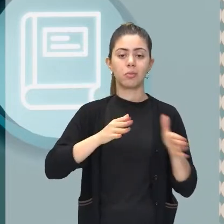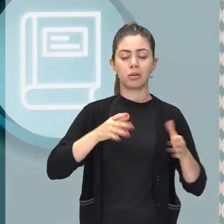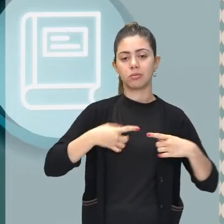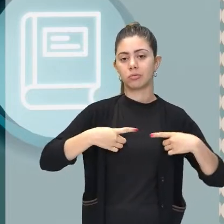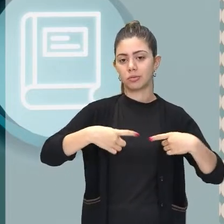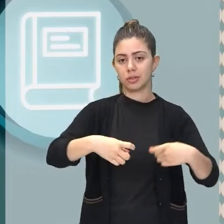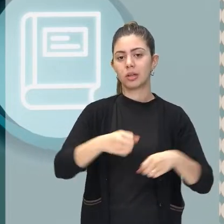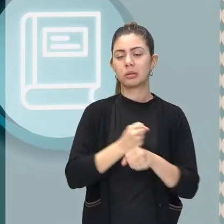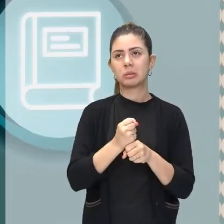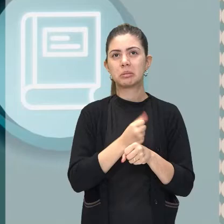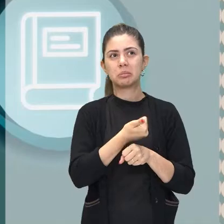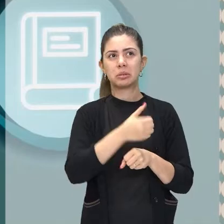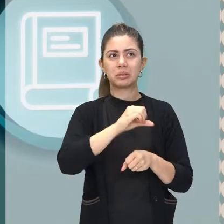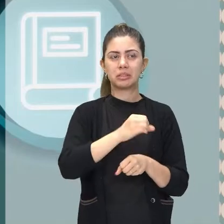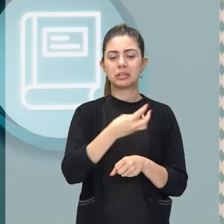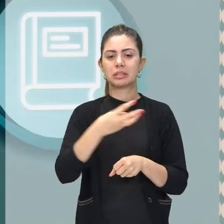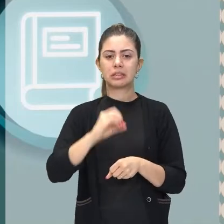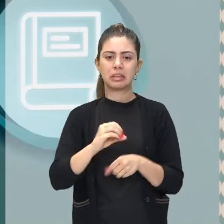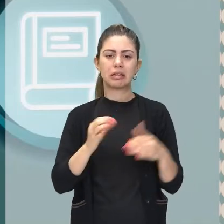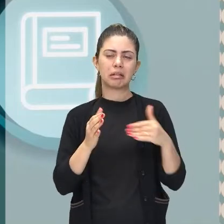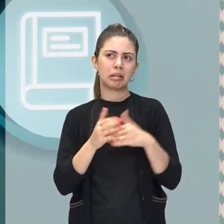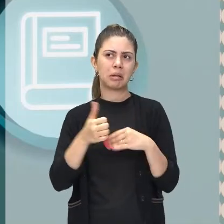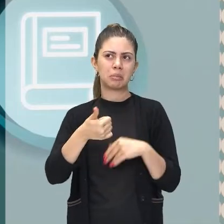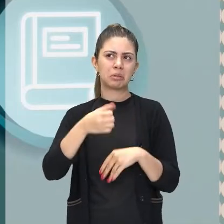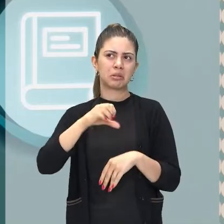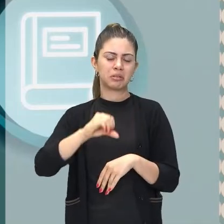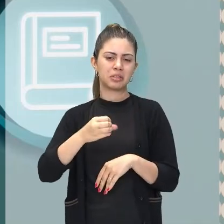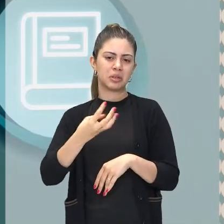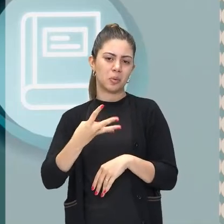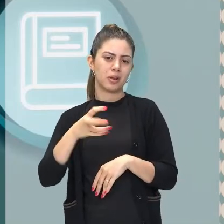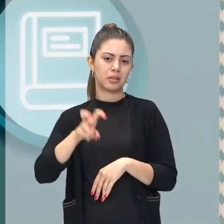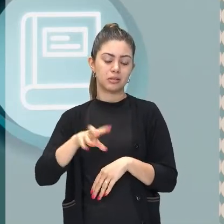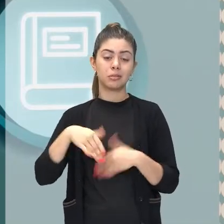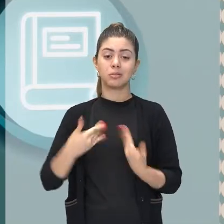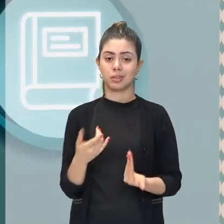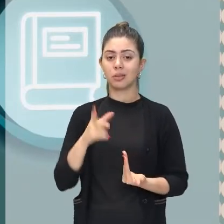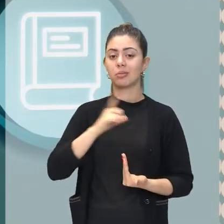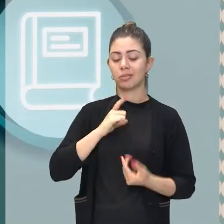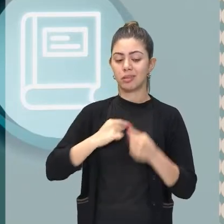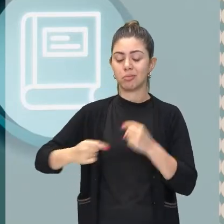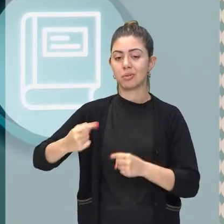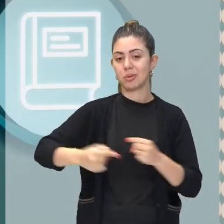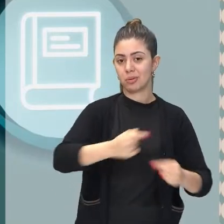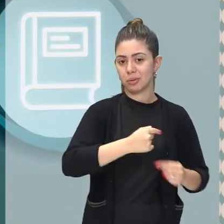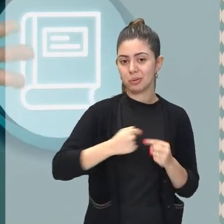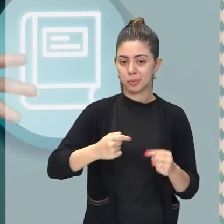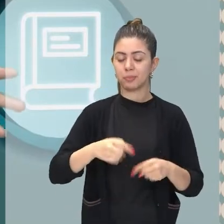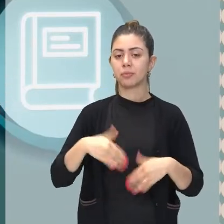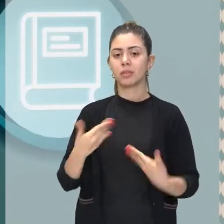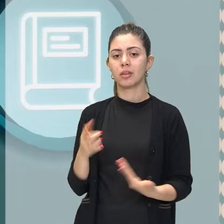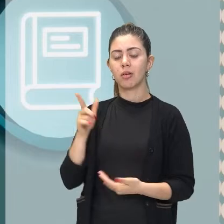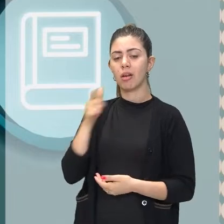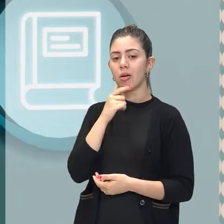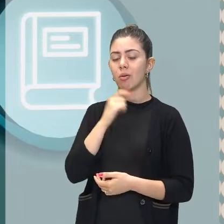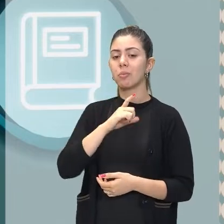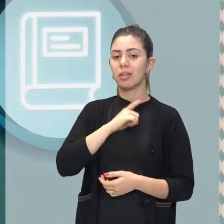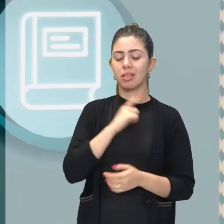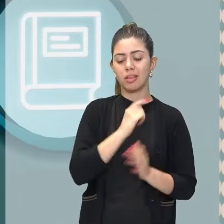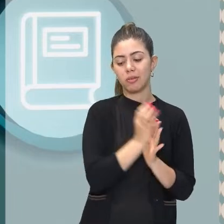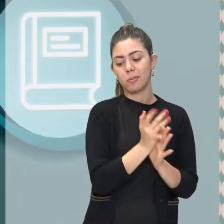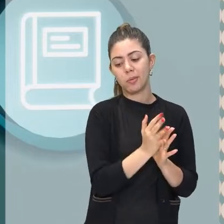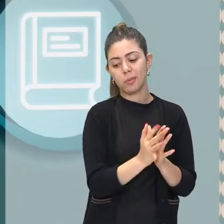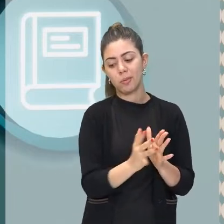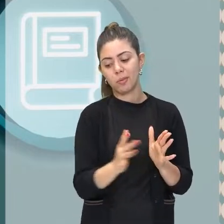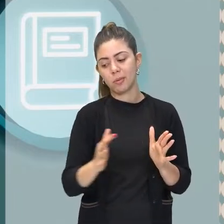né? 1930, 1945. Então, tem esses conflitos aí e o autor passa por todo esse